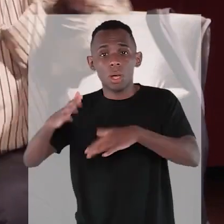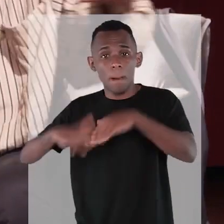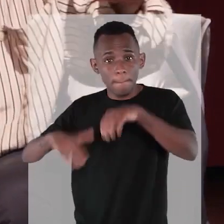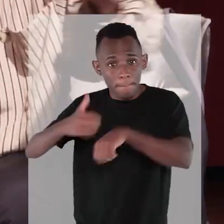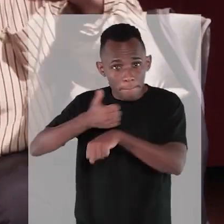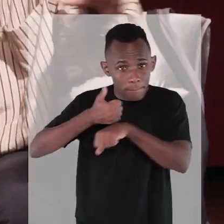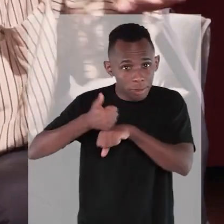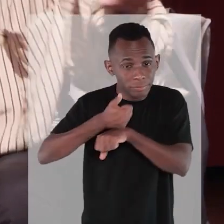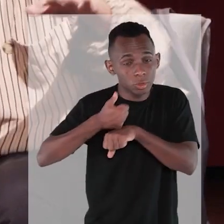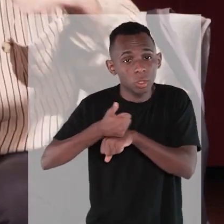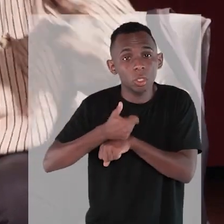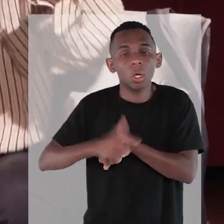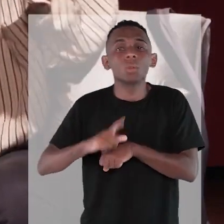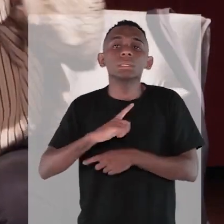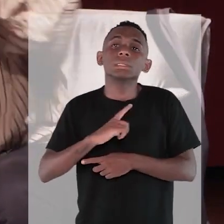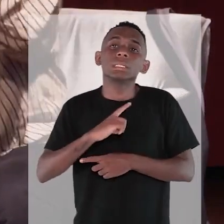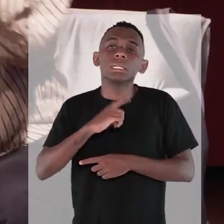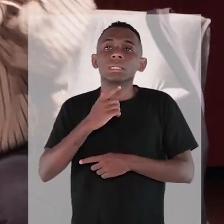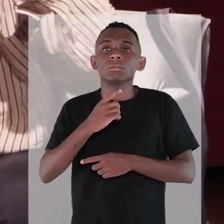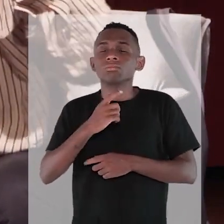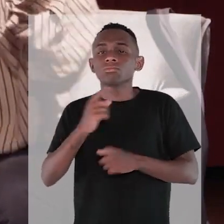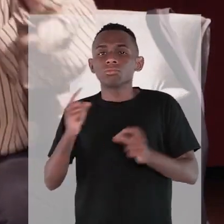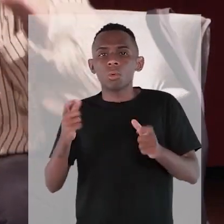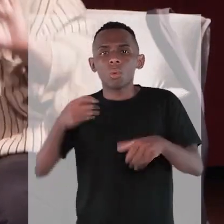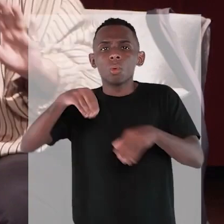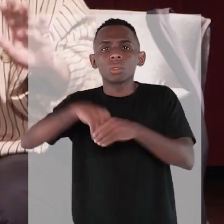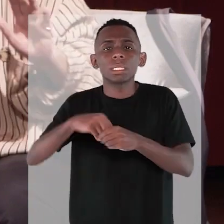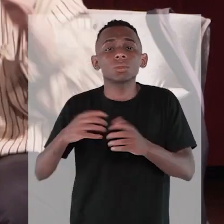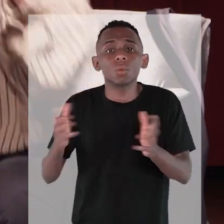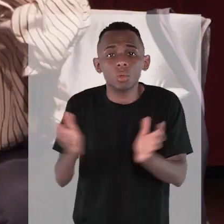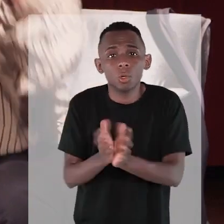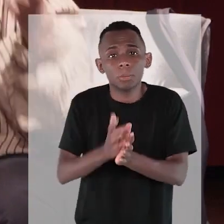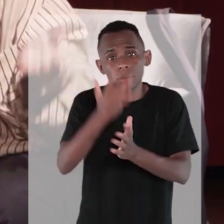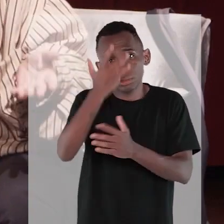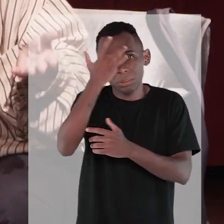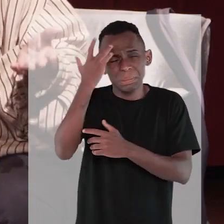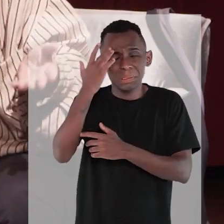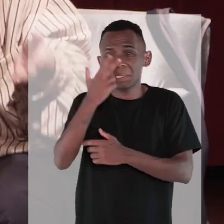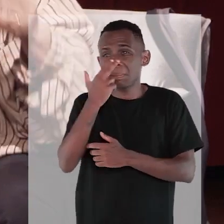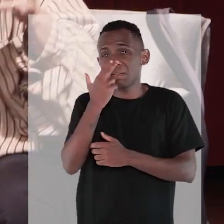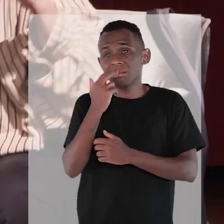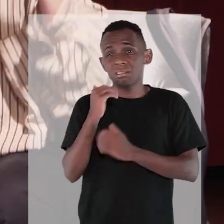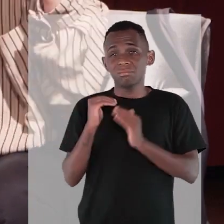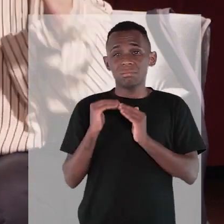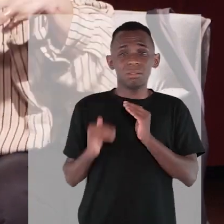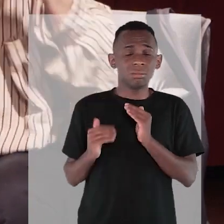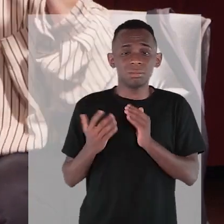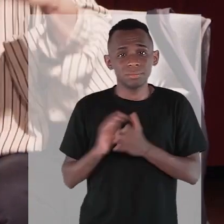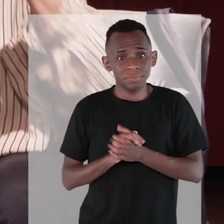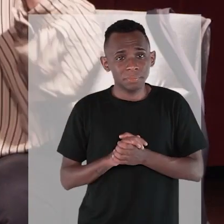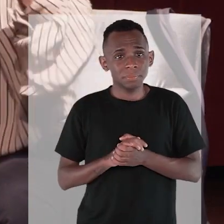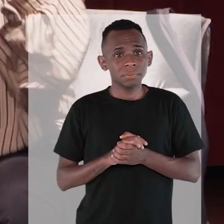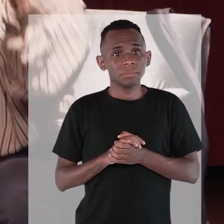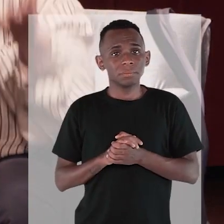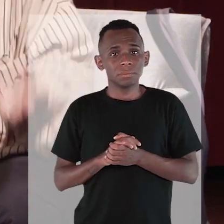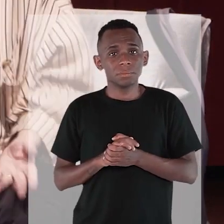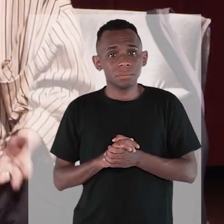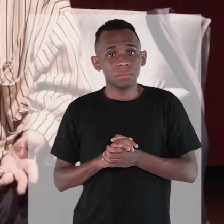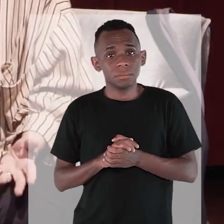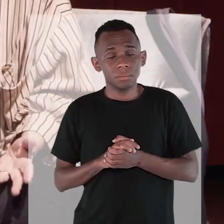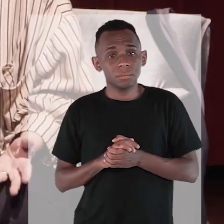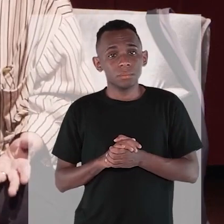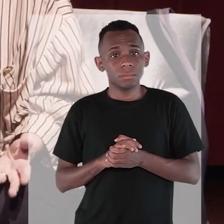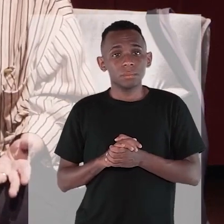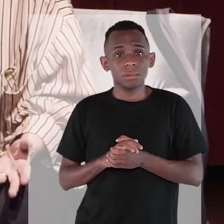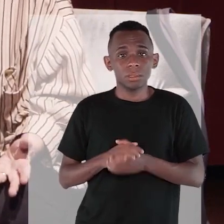ali um resíduo de pessoas que não vão, que são medíocres, né? E que cultivam, inclusive, o